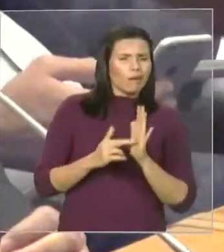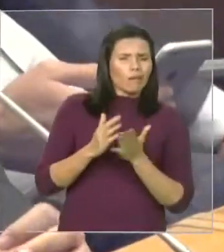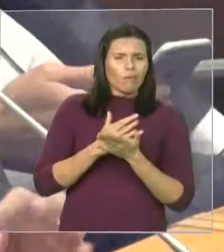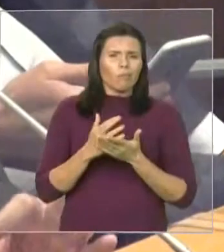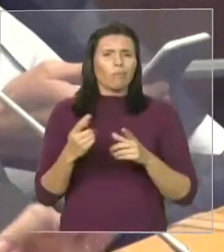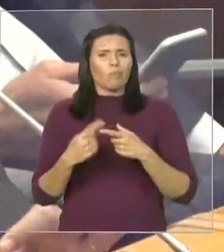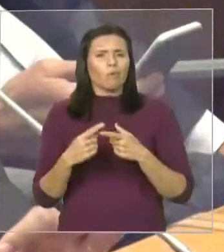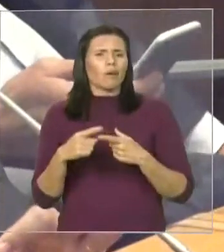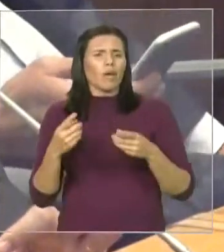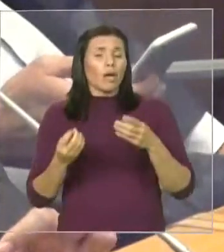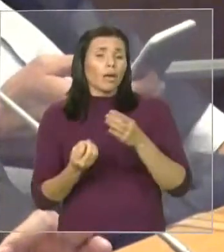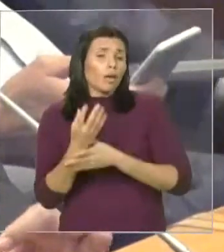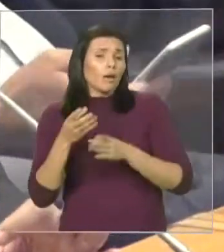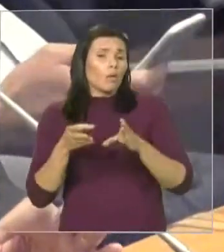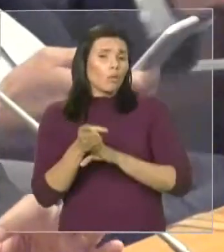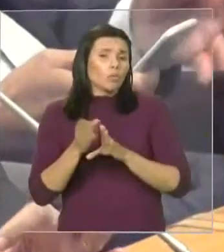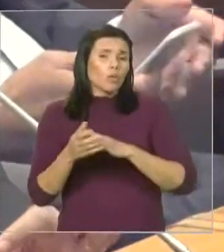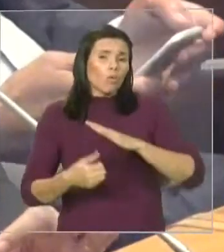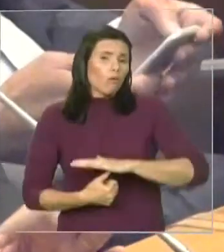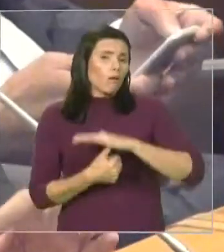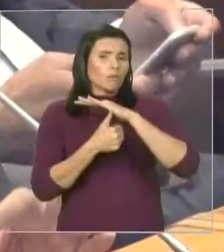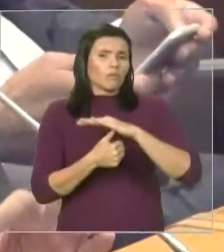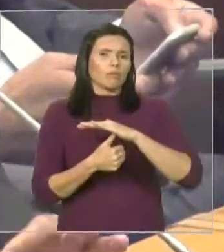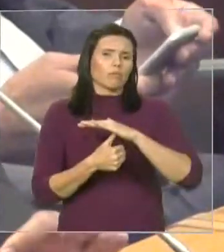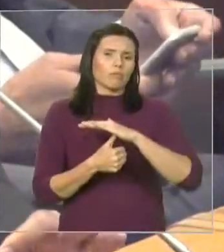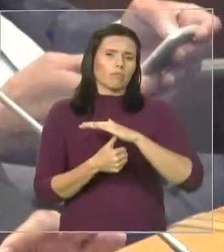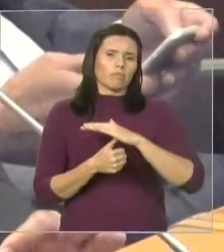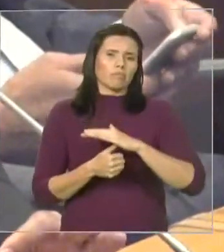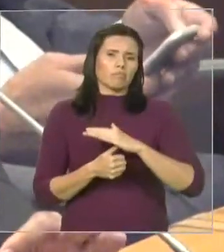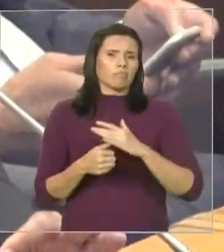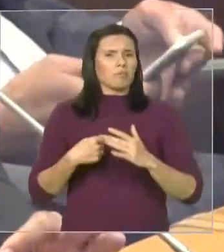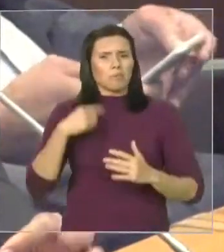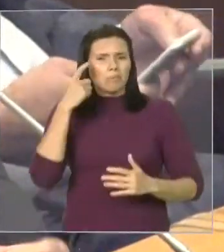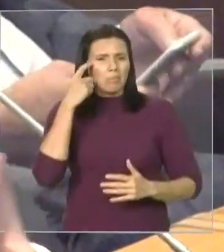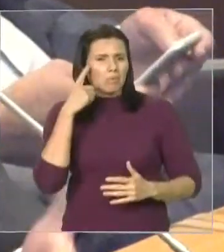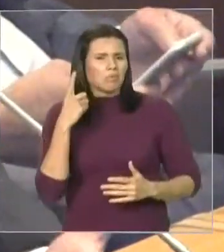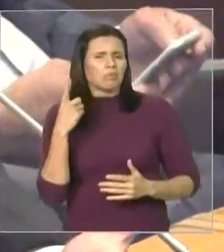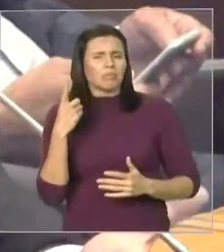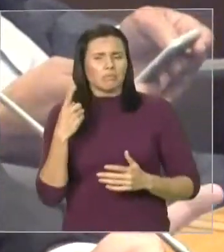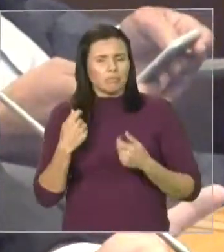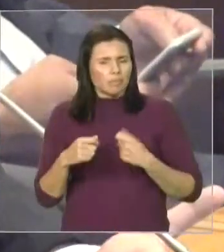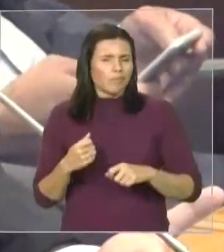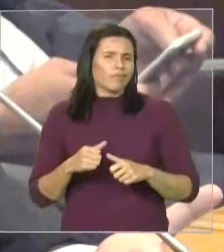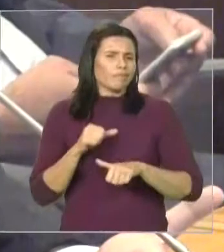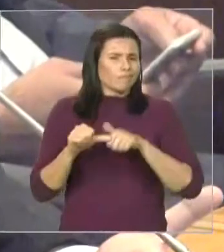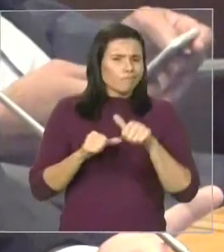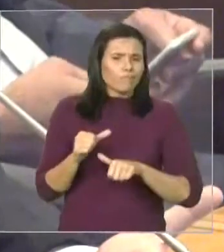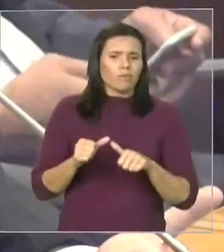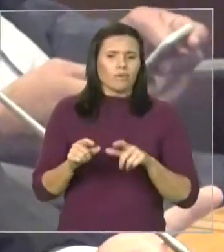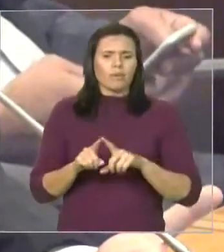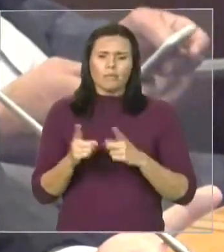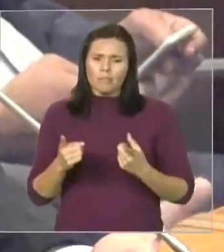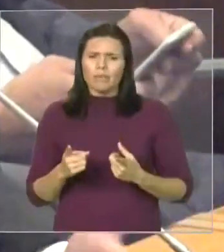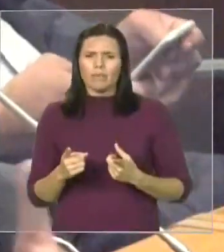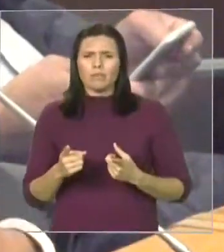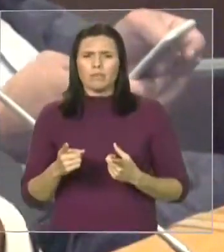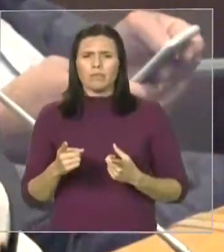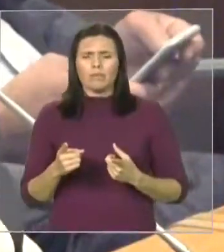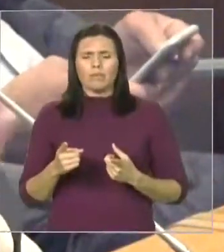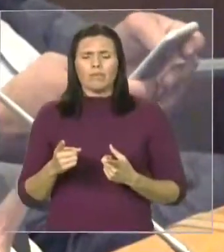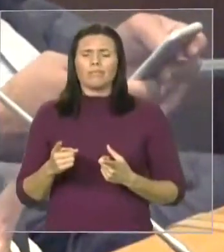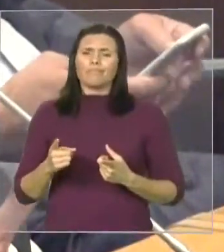deputado, profundamente, que na questão do FUNBEM não houve esse diálogo, né?